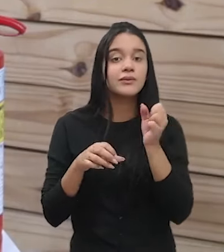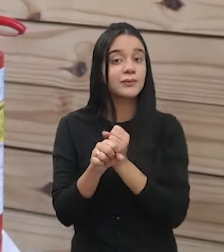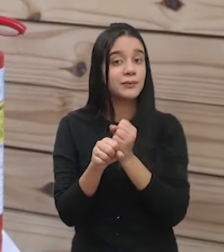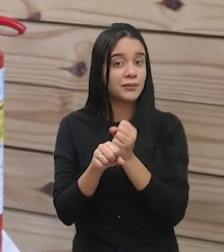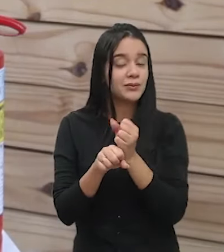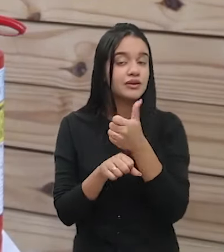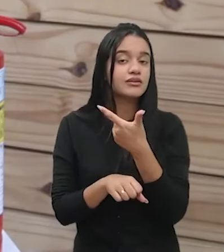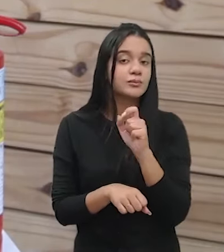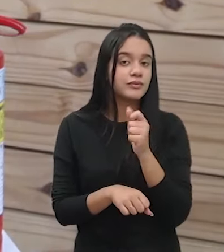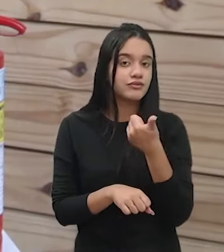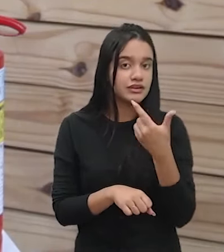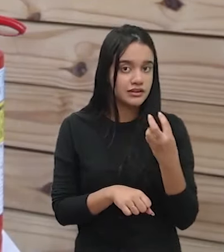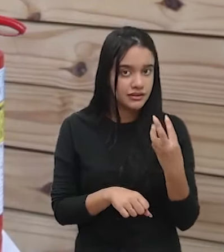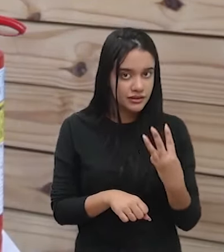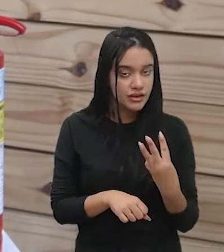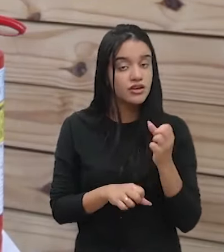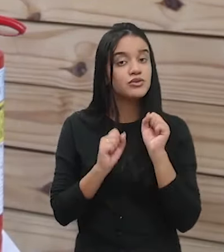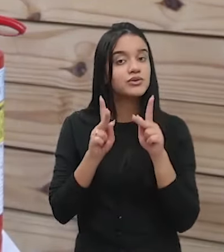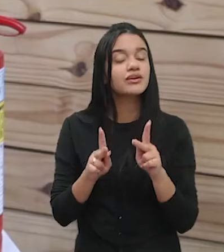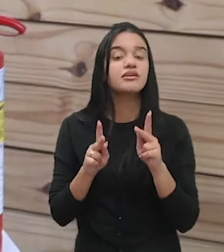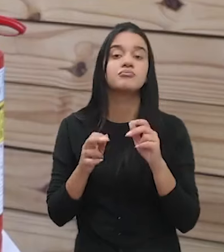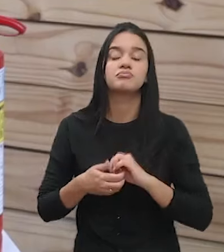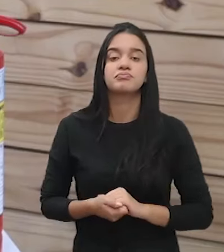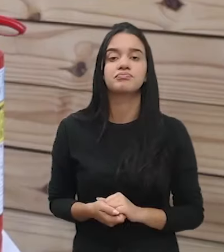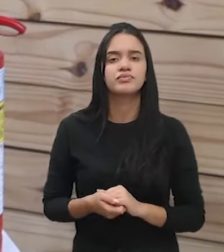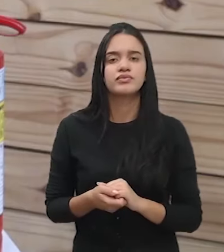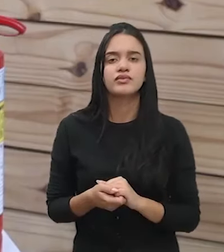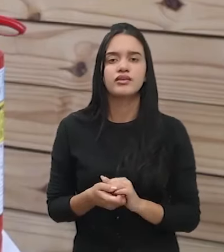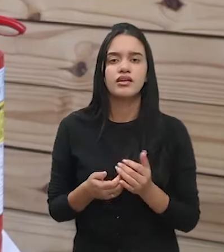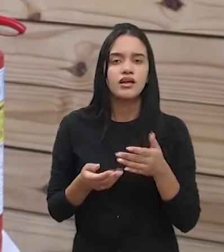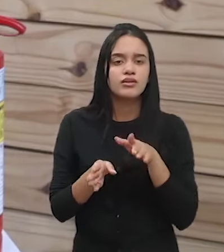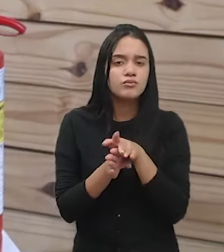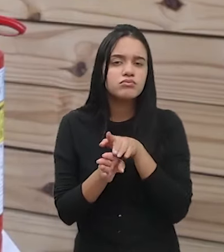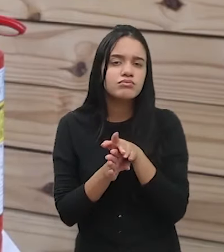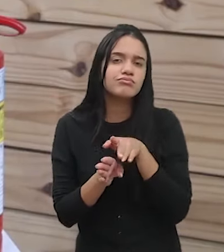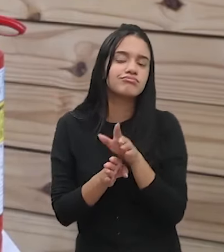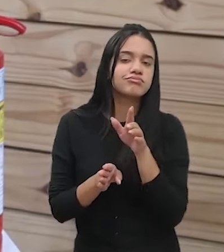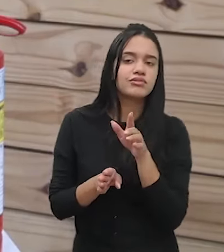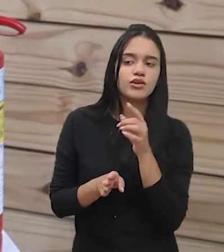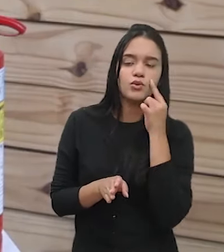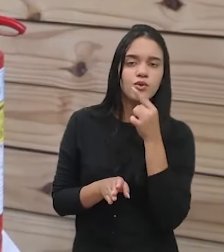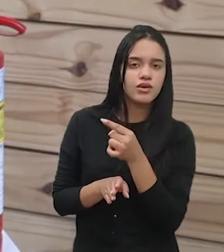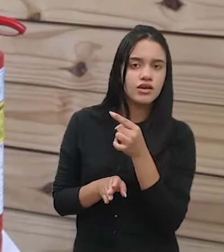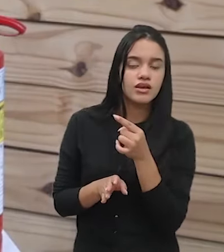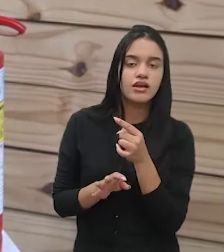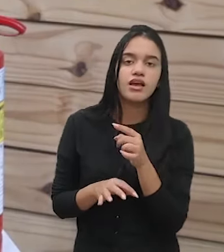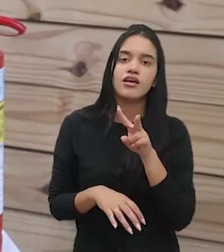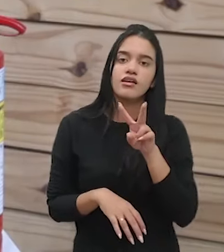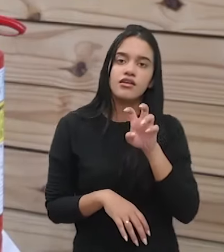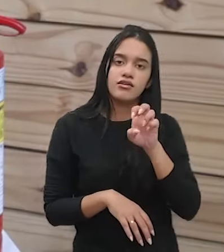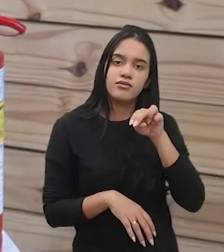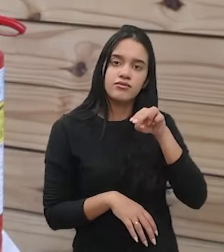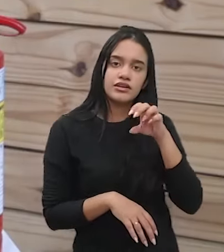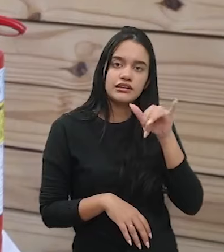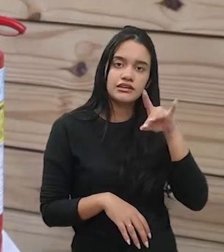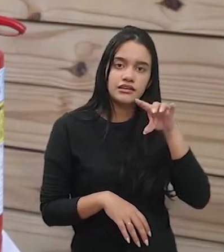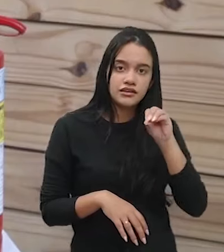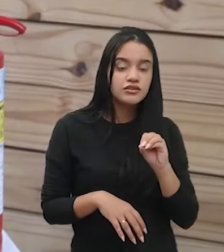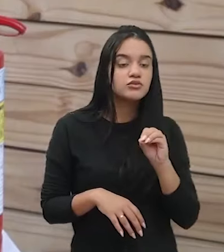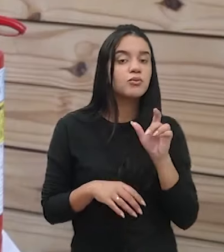2023 Ok ou seja não indica que ele está vencido já né só indica